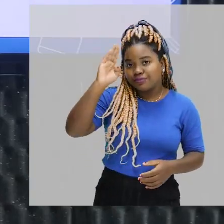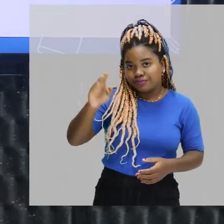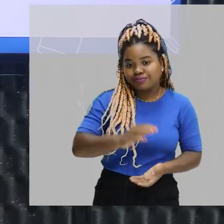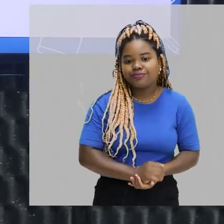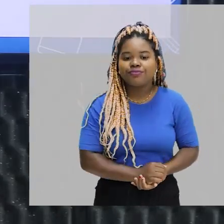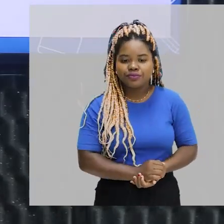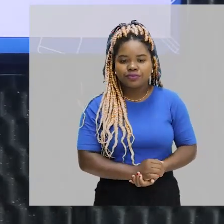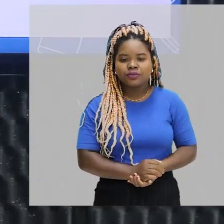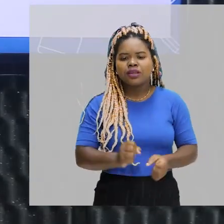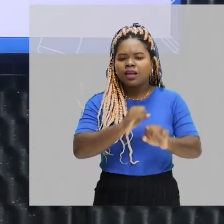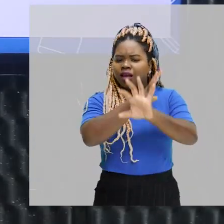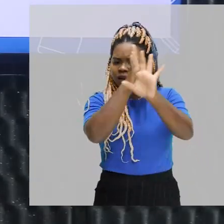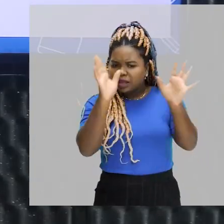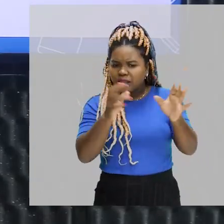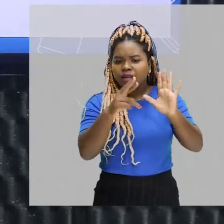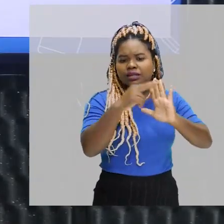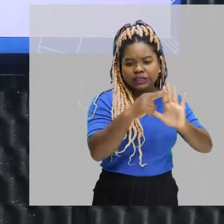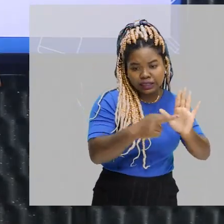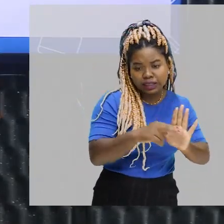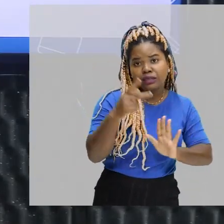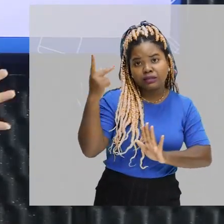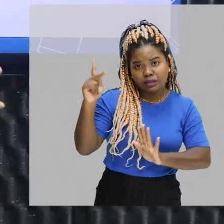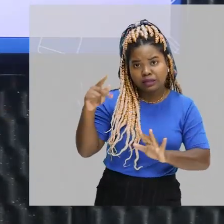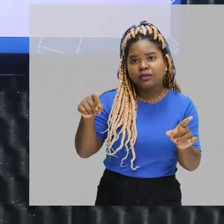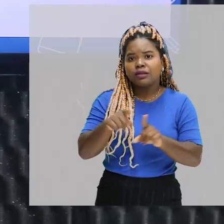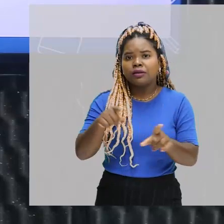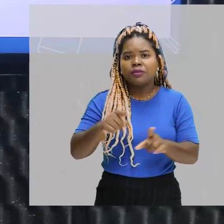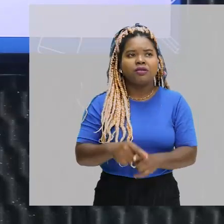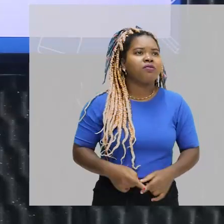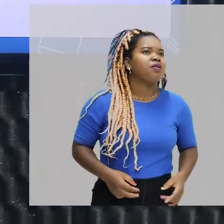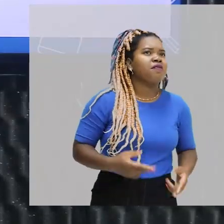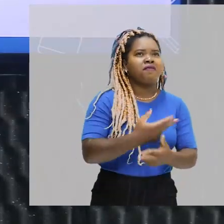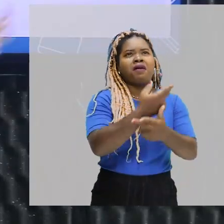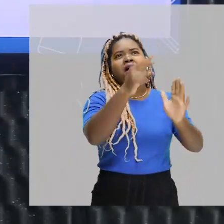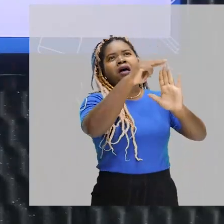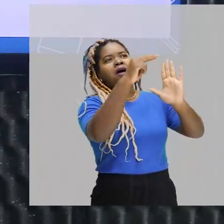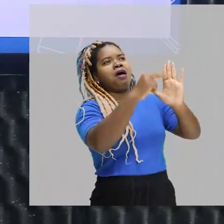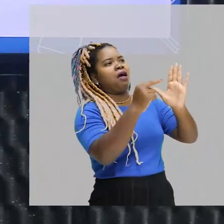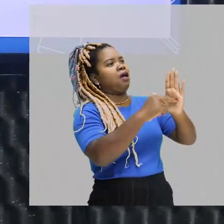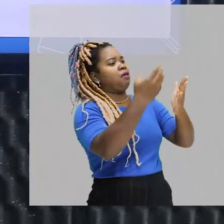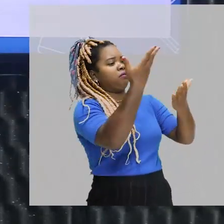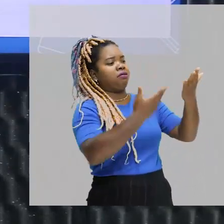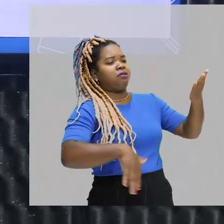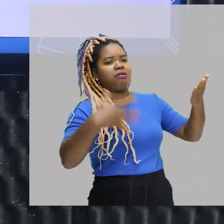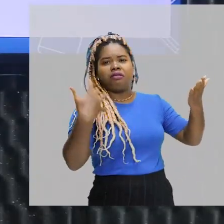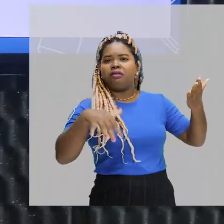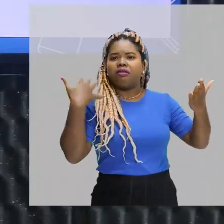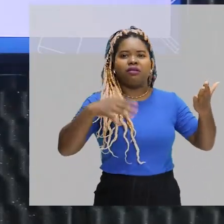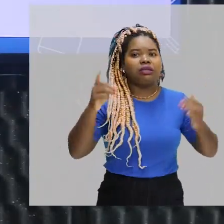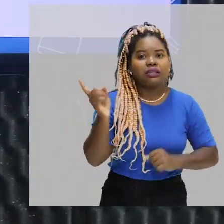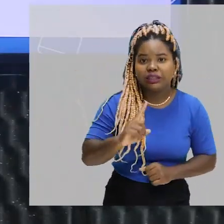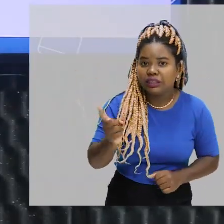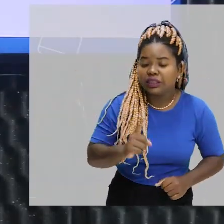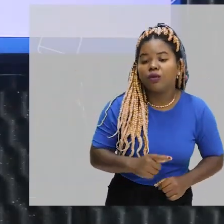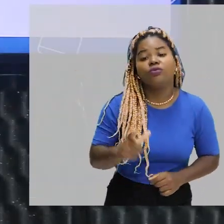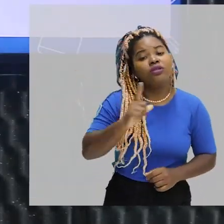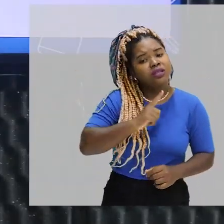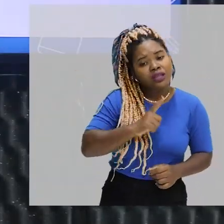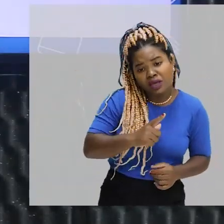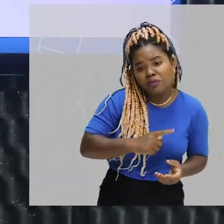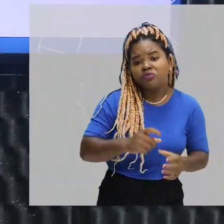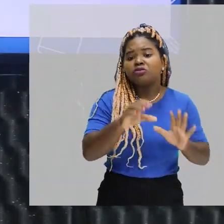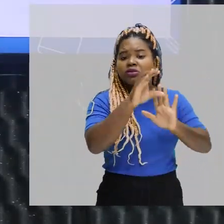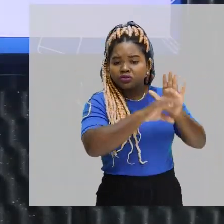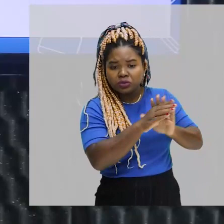Concordância e, claro, as regras de concordância. Não tem muita coisa assim para a gente explanar. A gente vai falar de concordância e das regras. Regras que